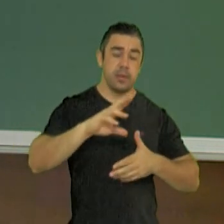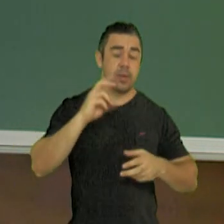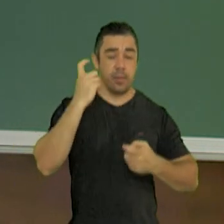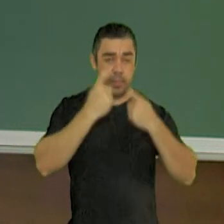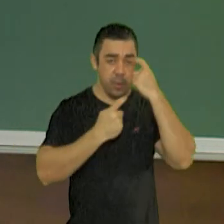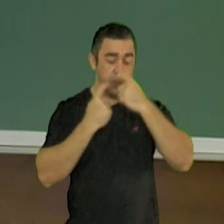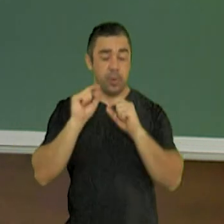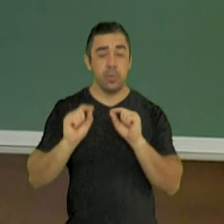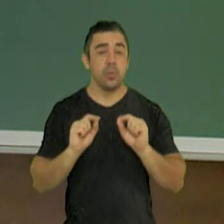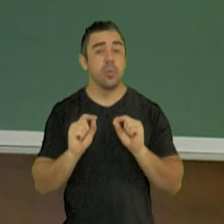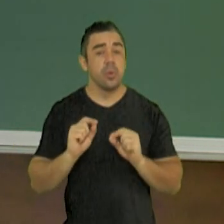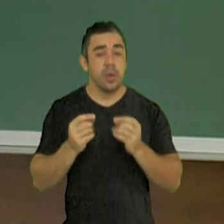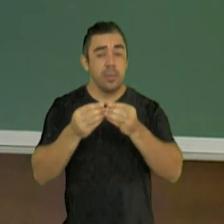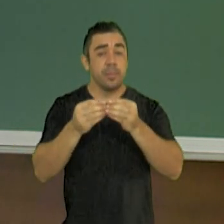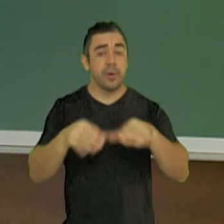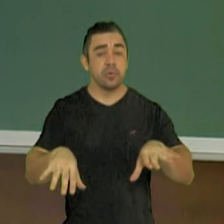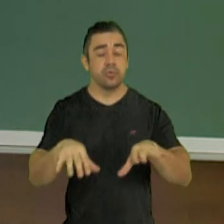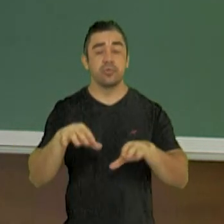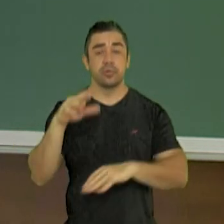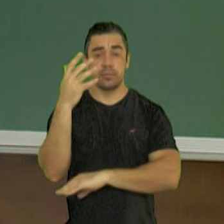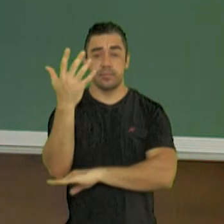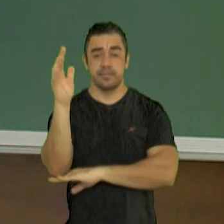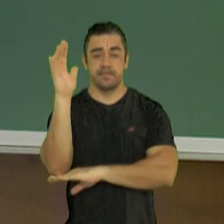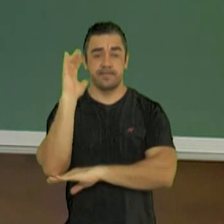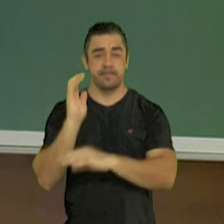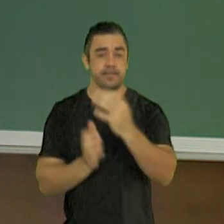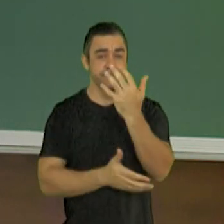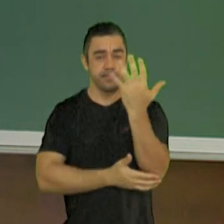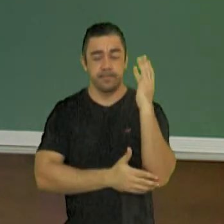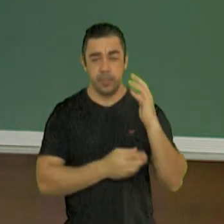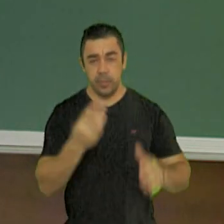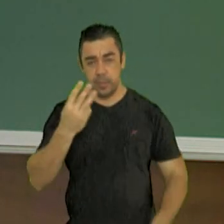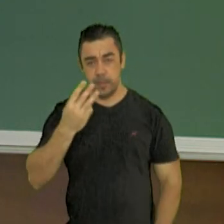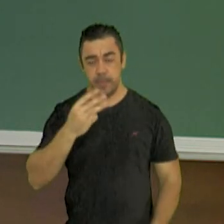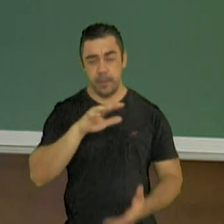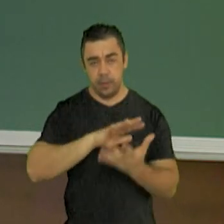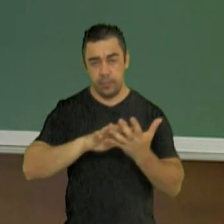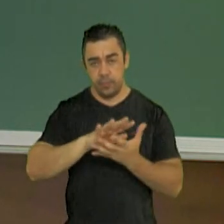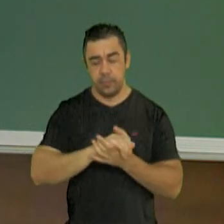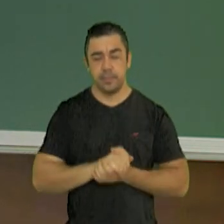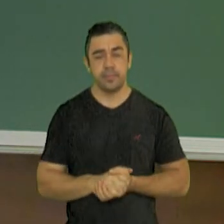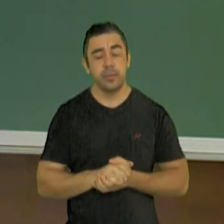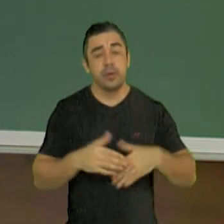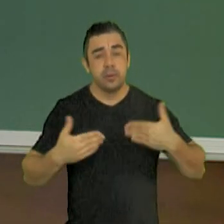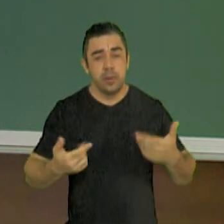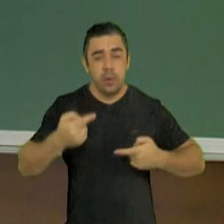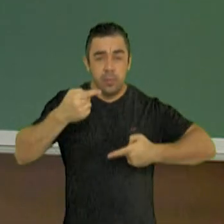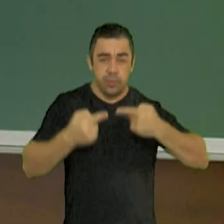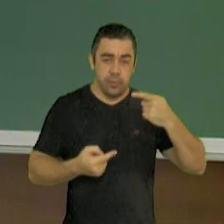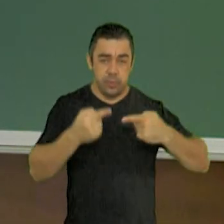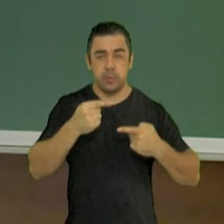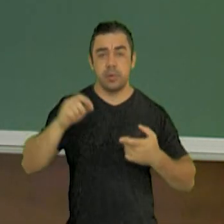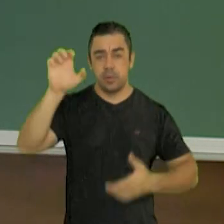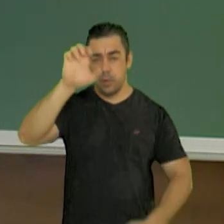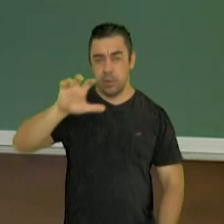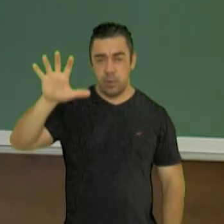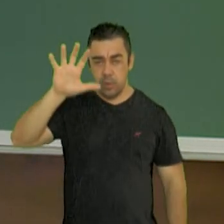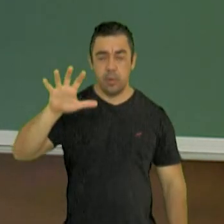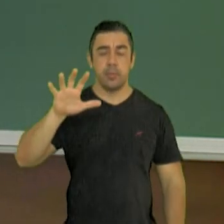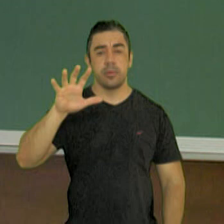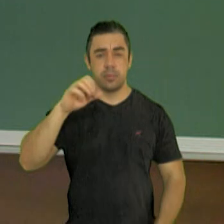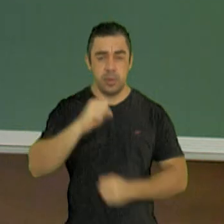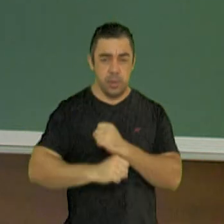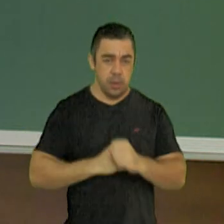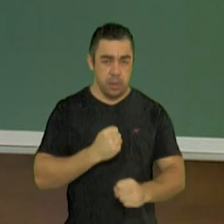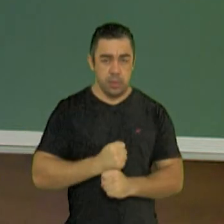os impactos ambientais dessa terceira revolução industrial e a política da União Europeia, agora a Europa 2020, isso